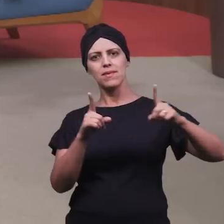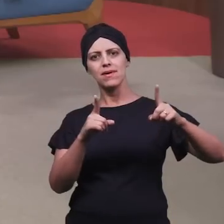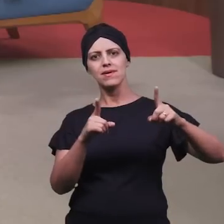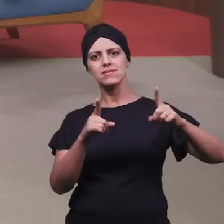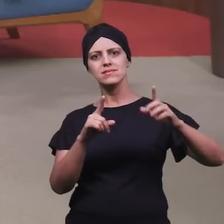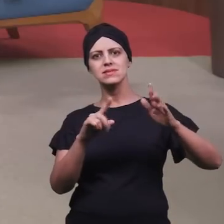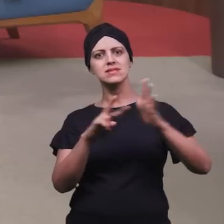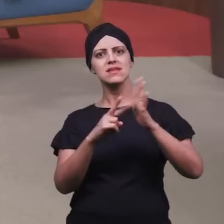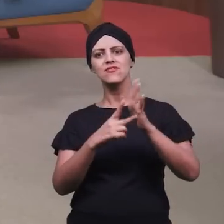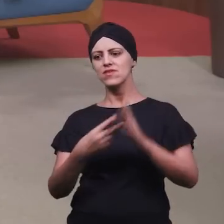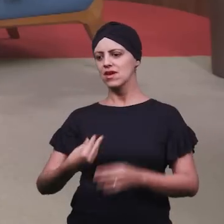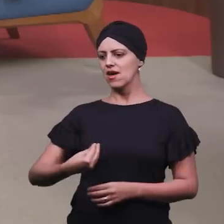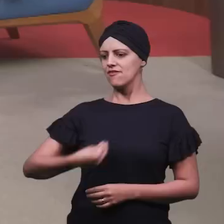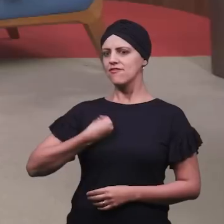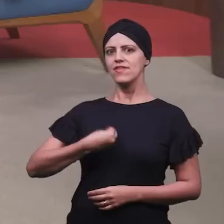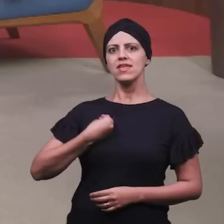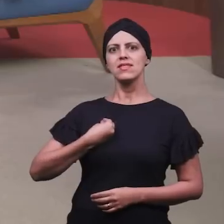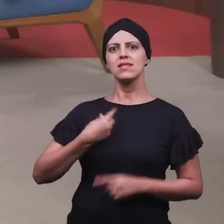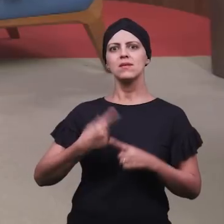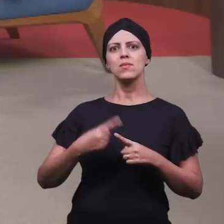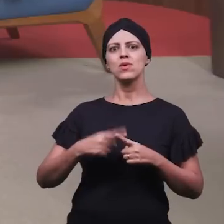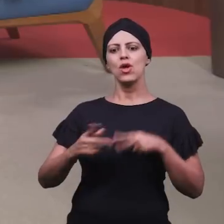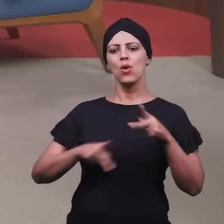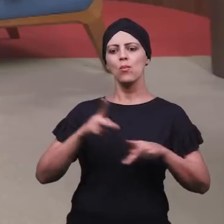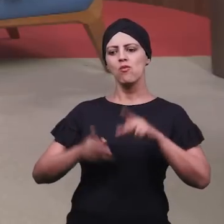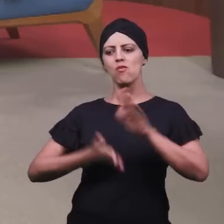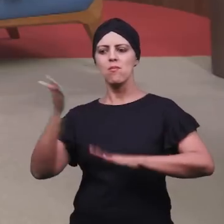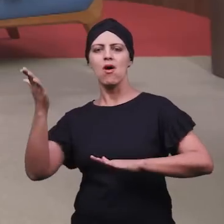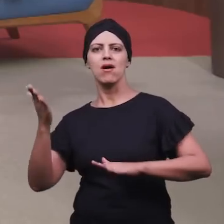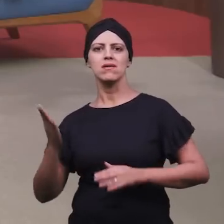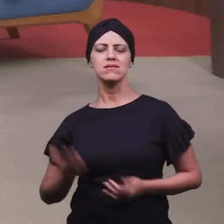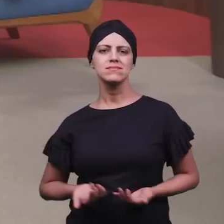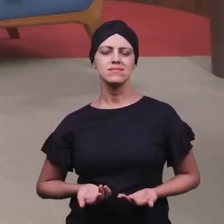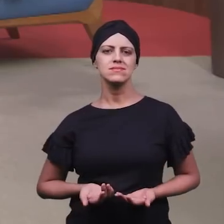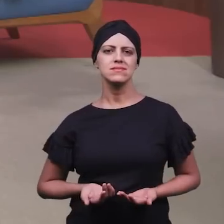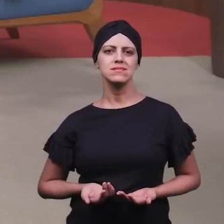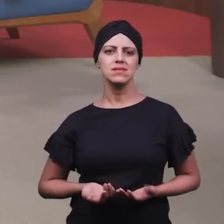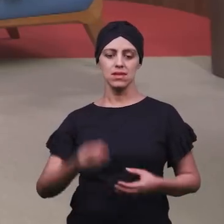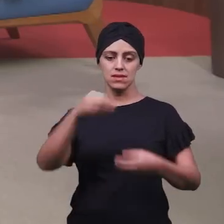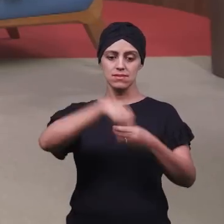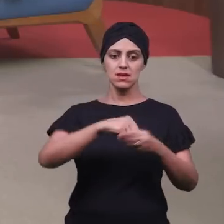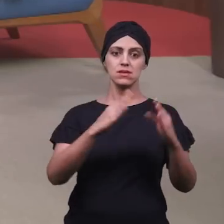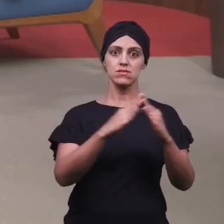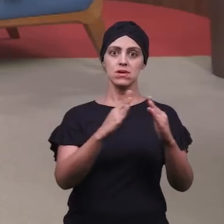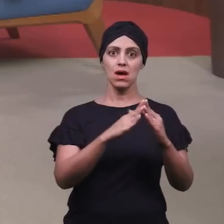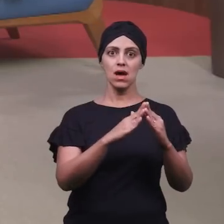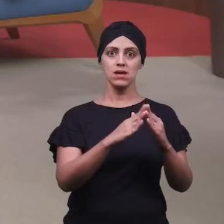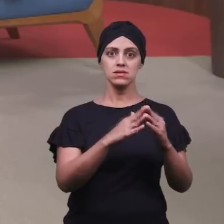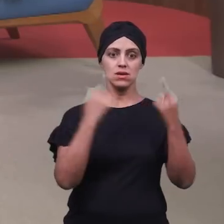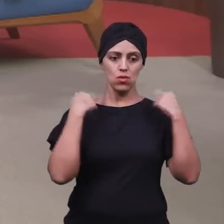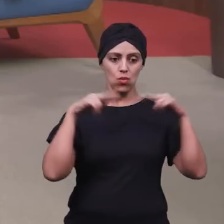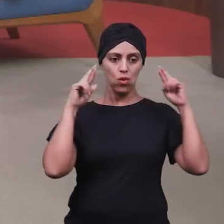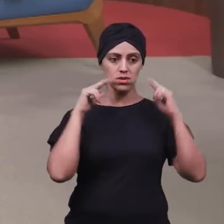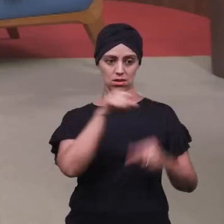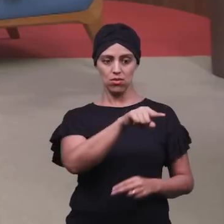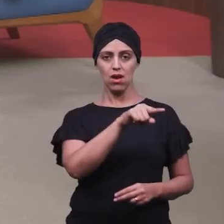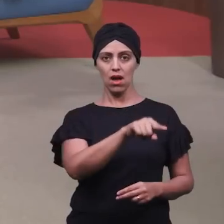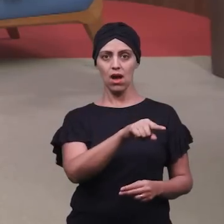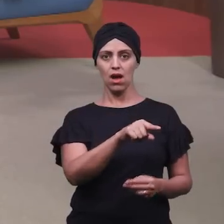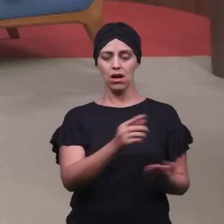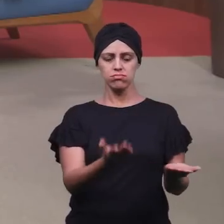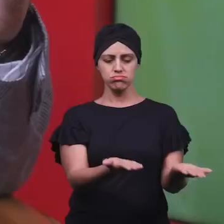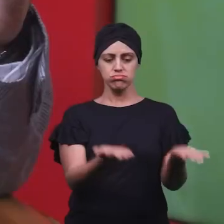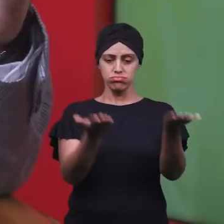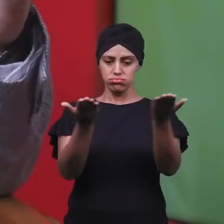livramento. Era o sangue do cordeiro que morreu. Só que lá dentro da casa, o cordeiro também estava